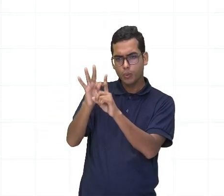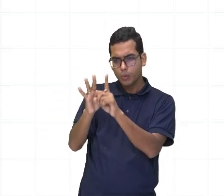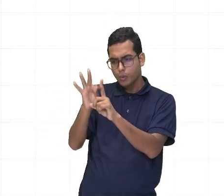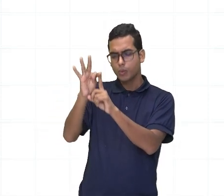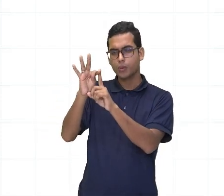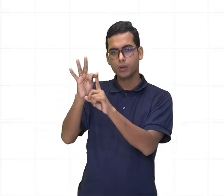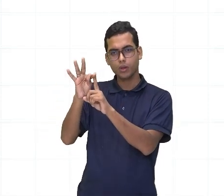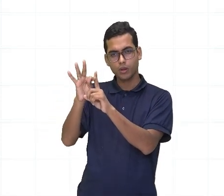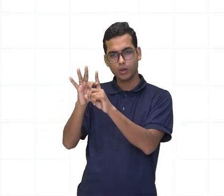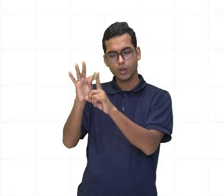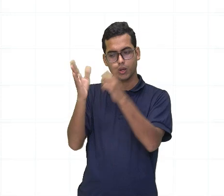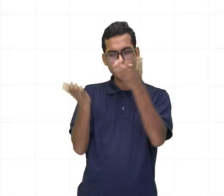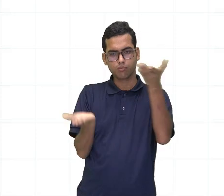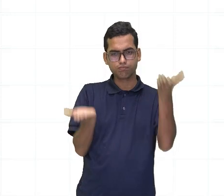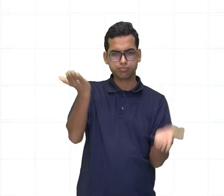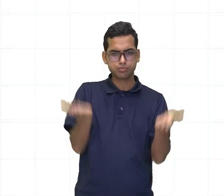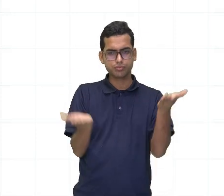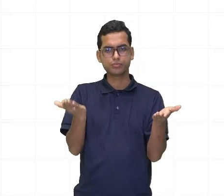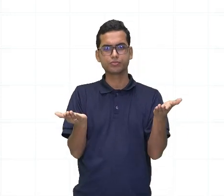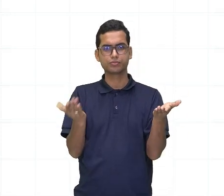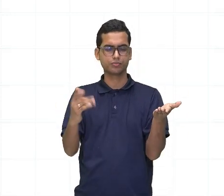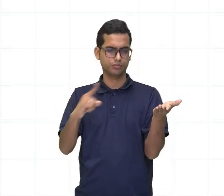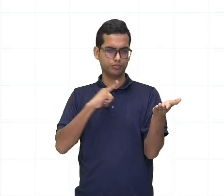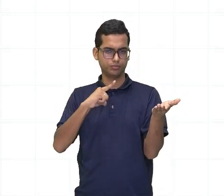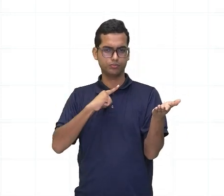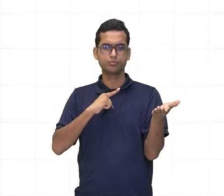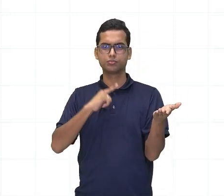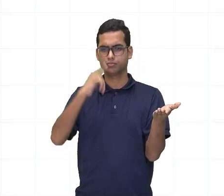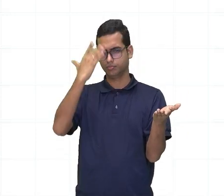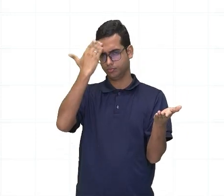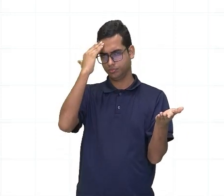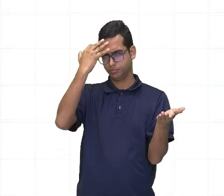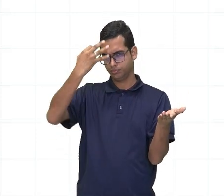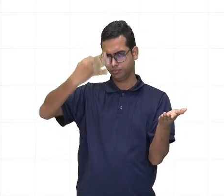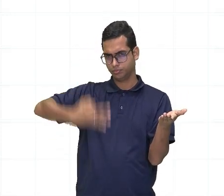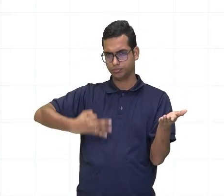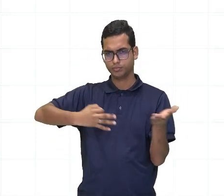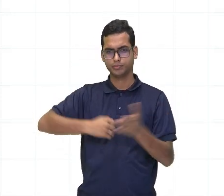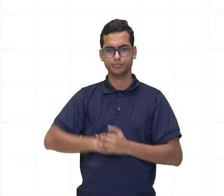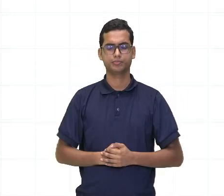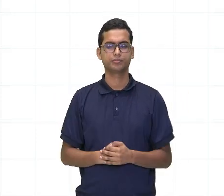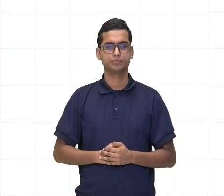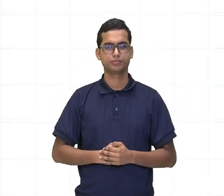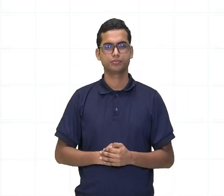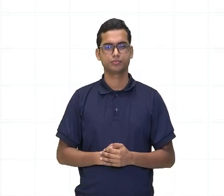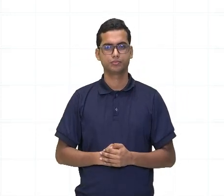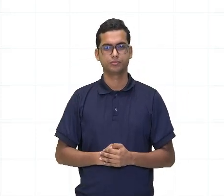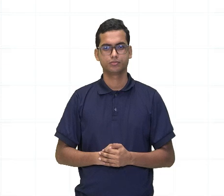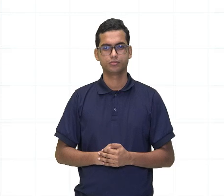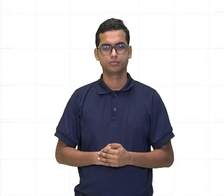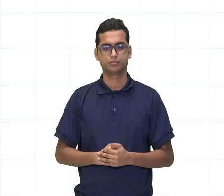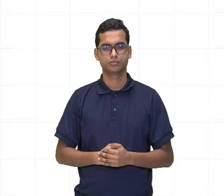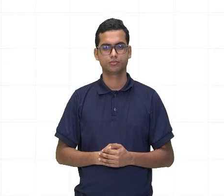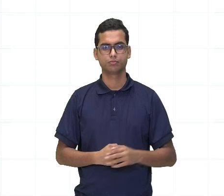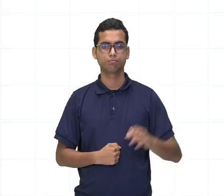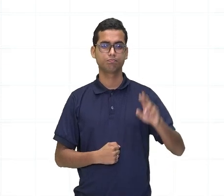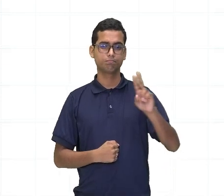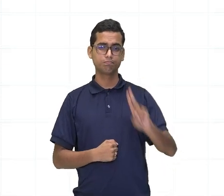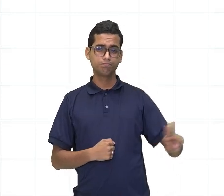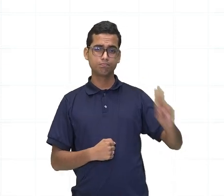entram em equilíbrio térmico, certo? E a utilização